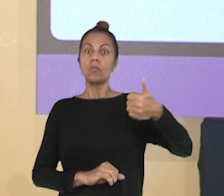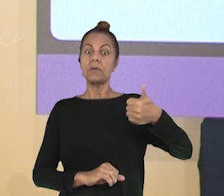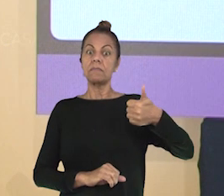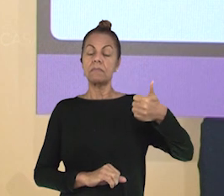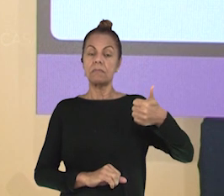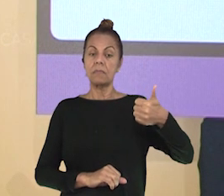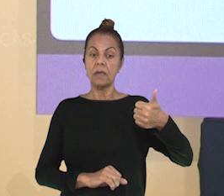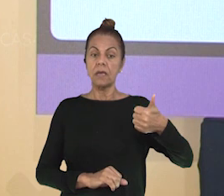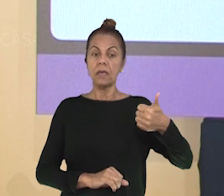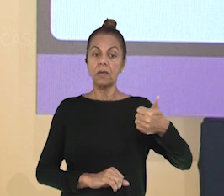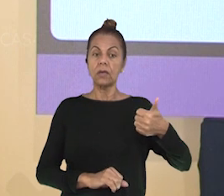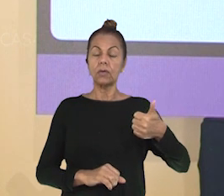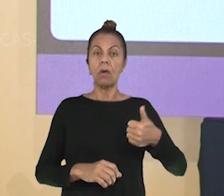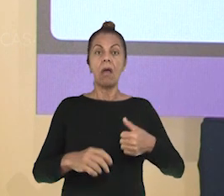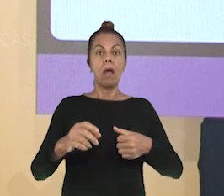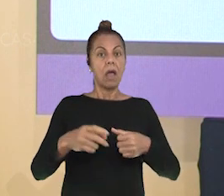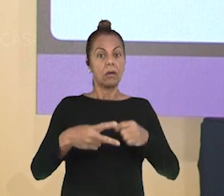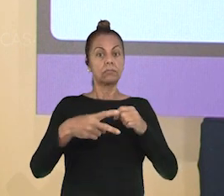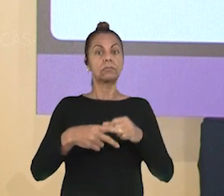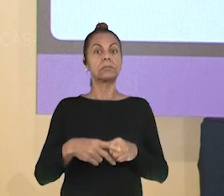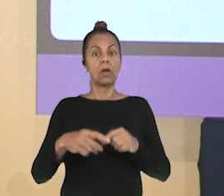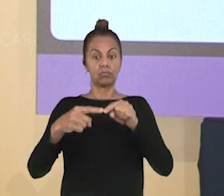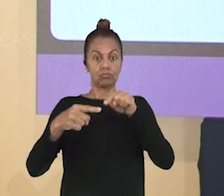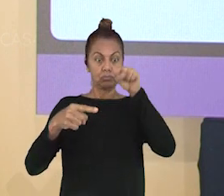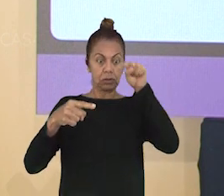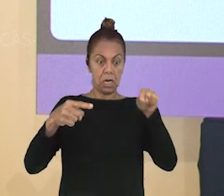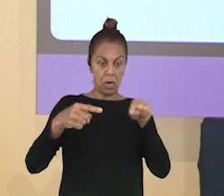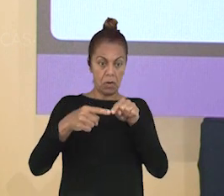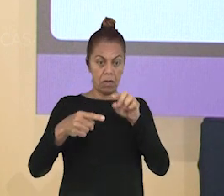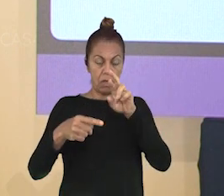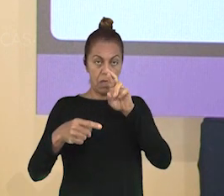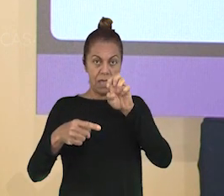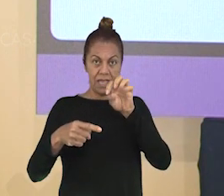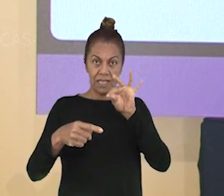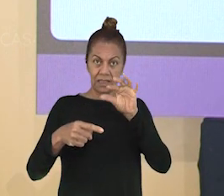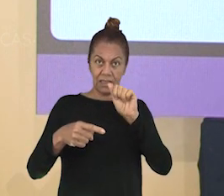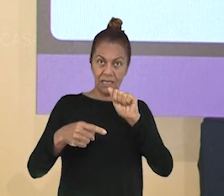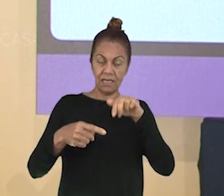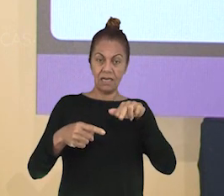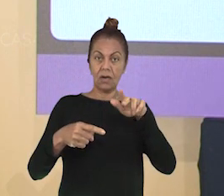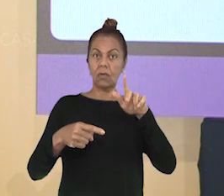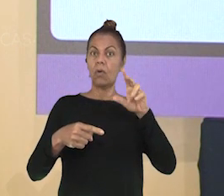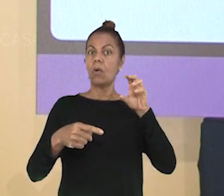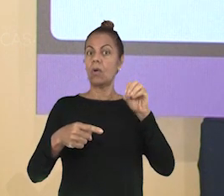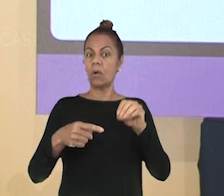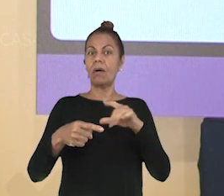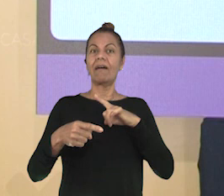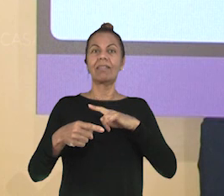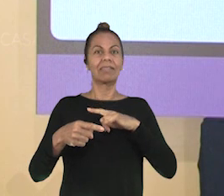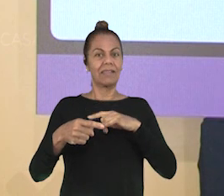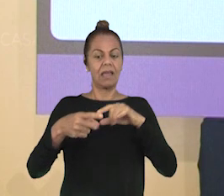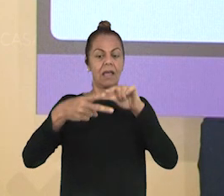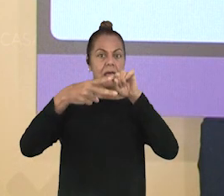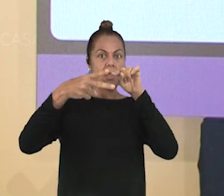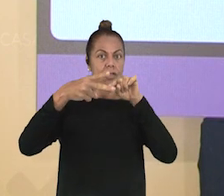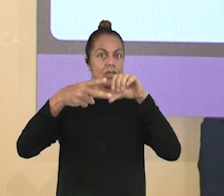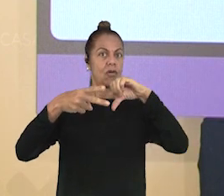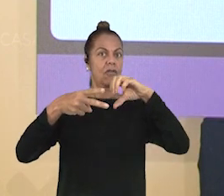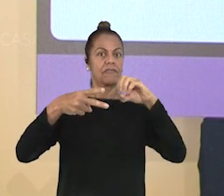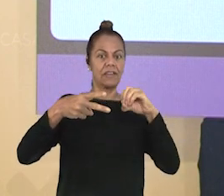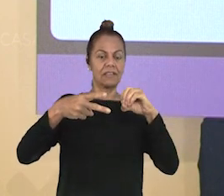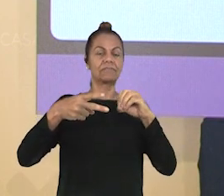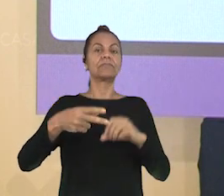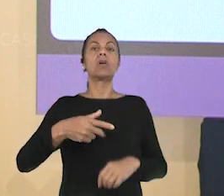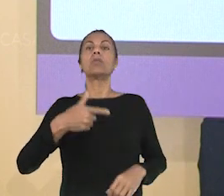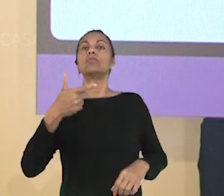O primeiro triângulo é um triângulo retângulo, já que ele tem um ângulo de 90 graus. O segundo é